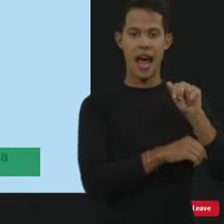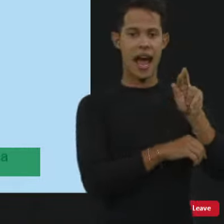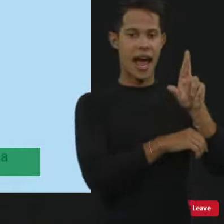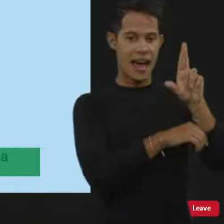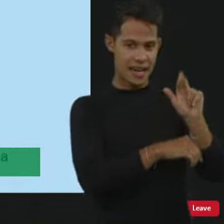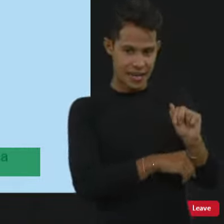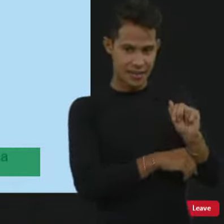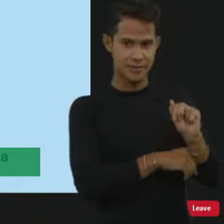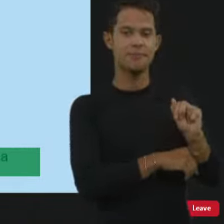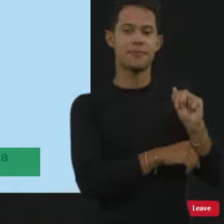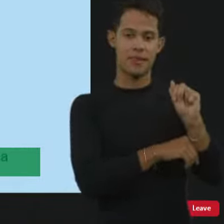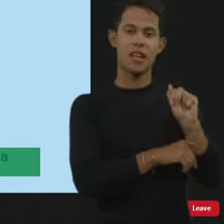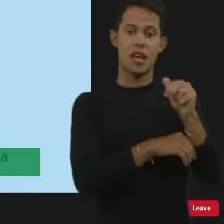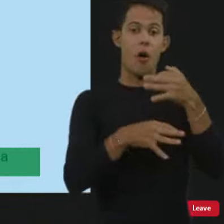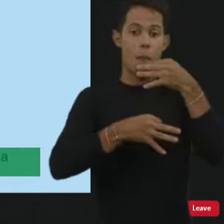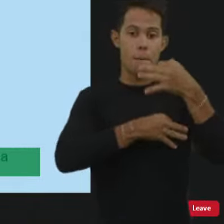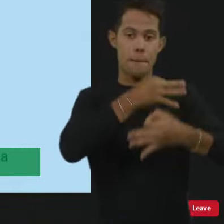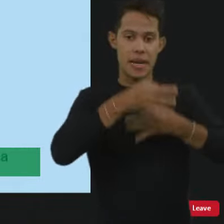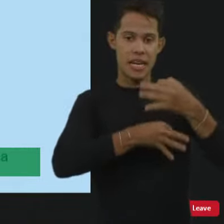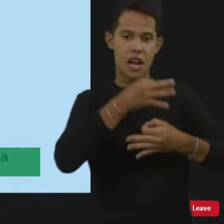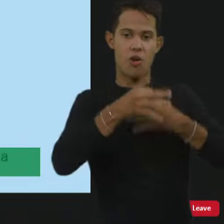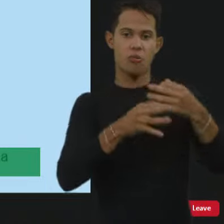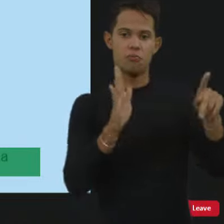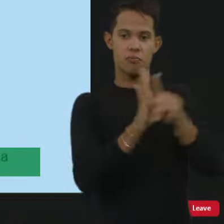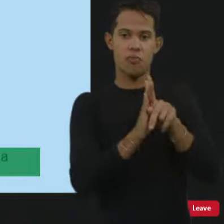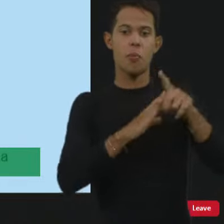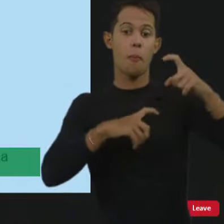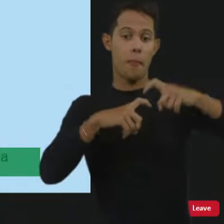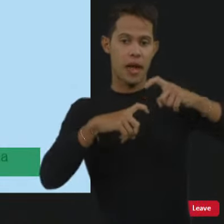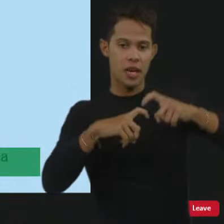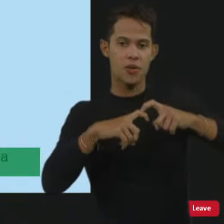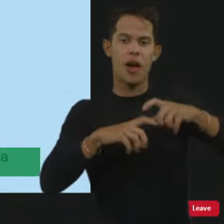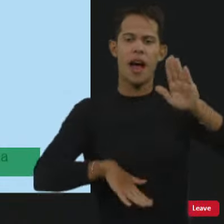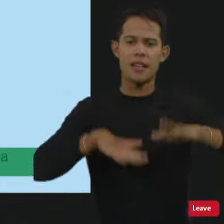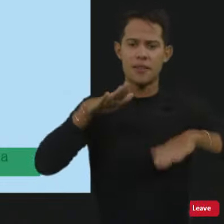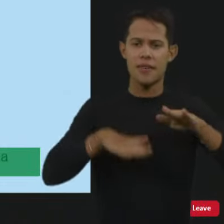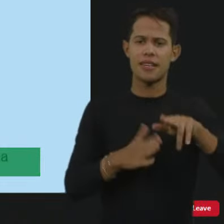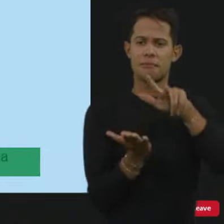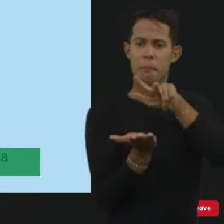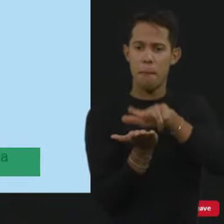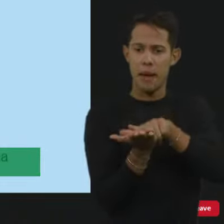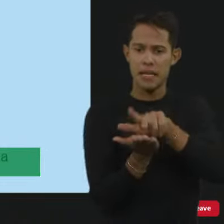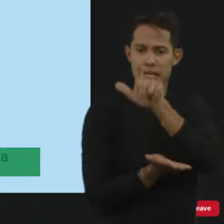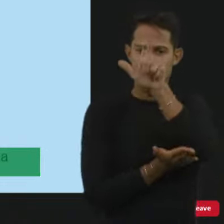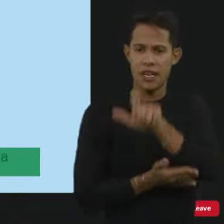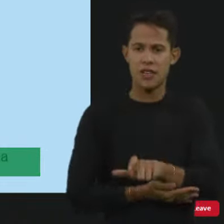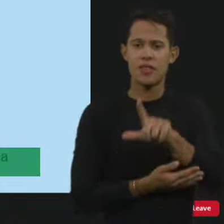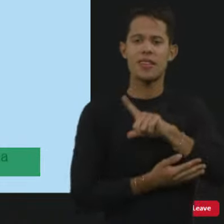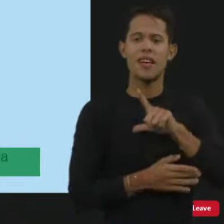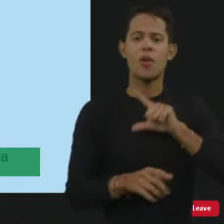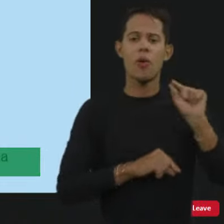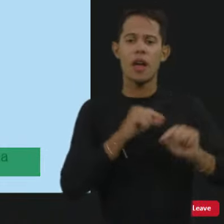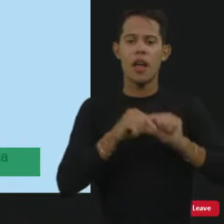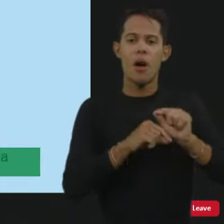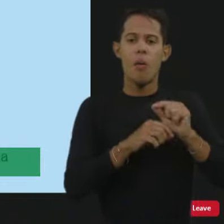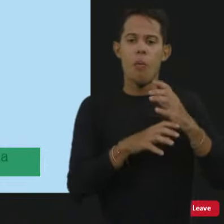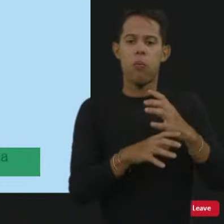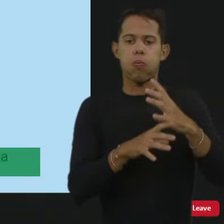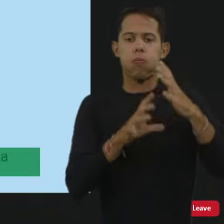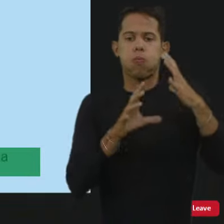do ponto de vista clínico, os pacientes se manifestam com inchaços que pode atingir vias aéreas e, por isso,